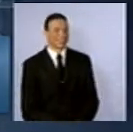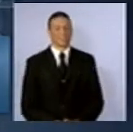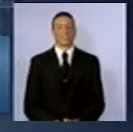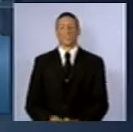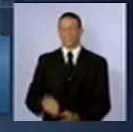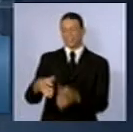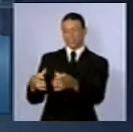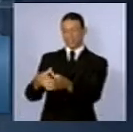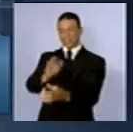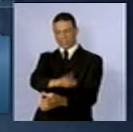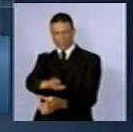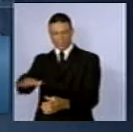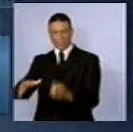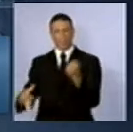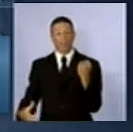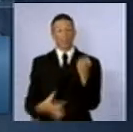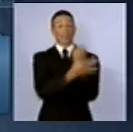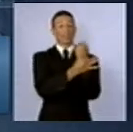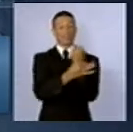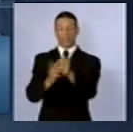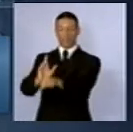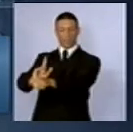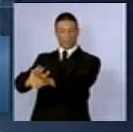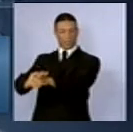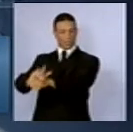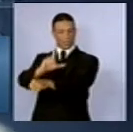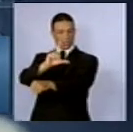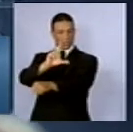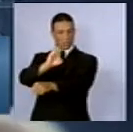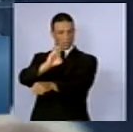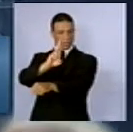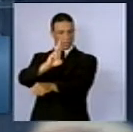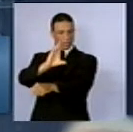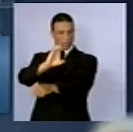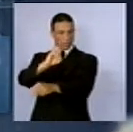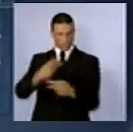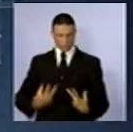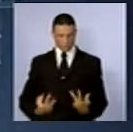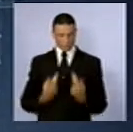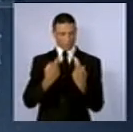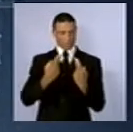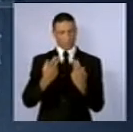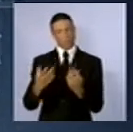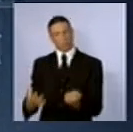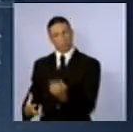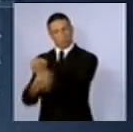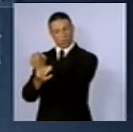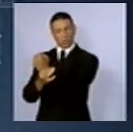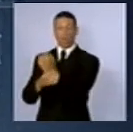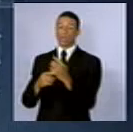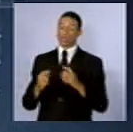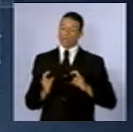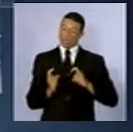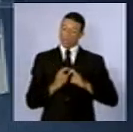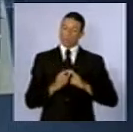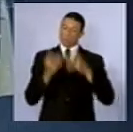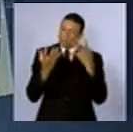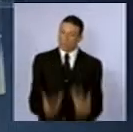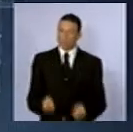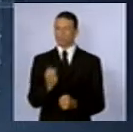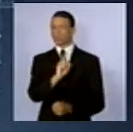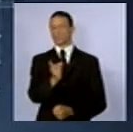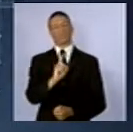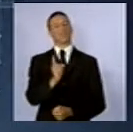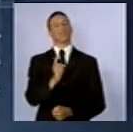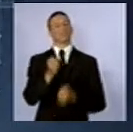crianças estariam protegidas de leucemia né mas nós não aceitamos essa interpretação e eu explicarei a